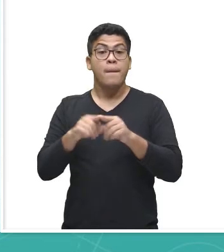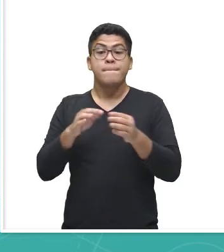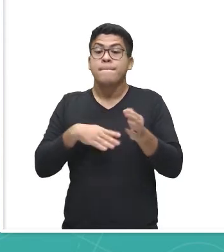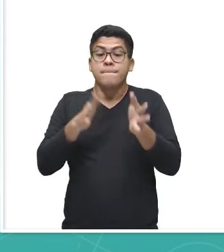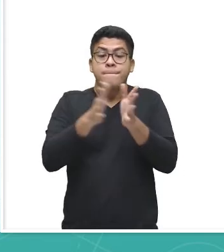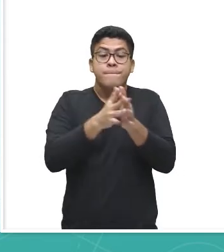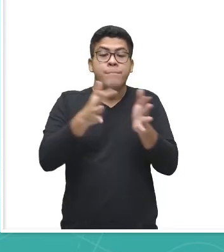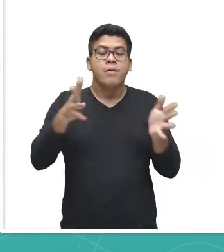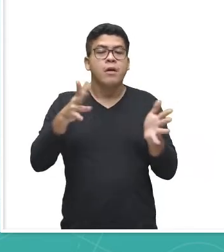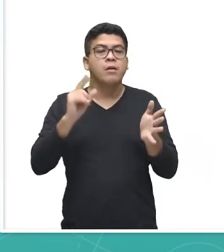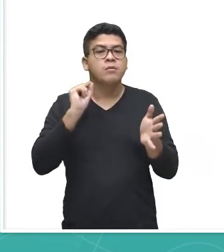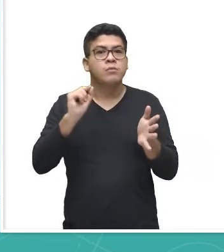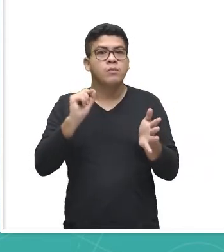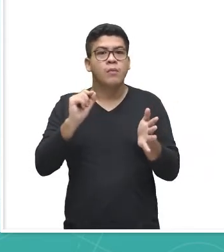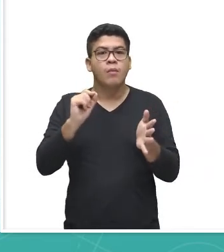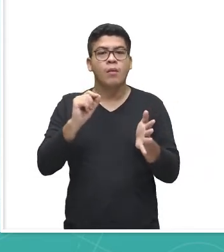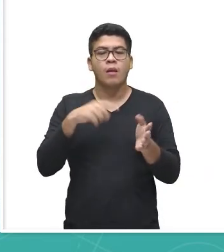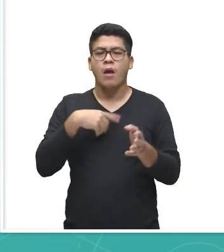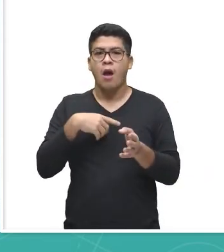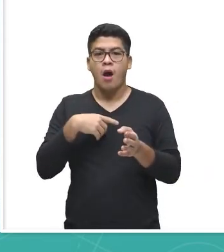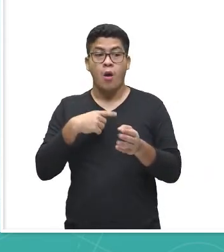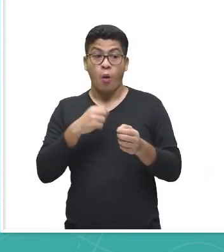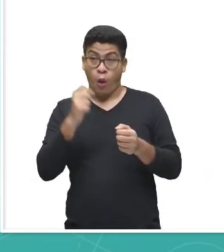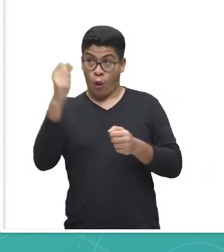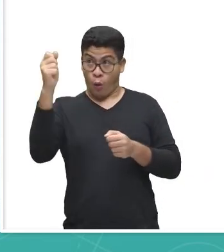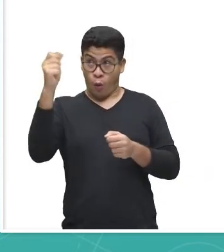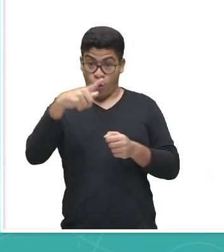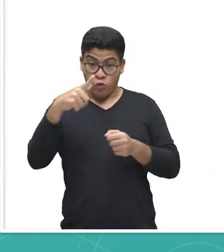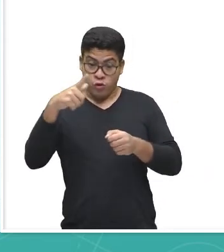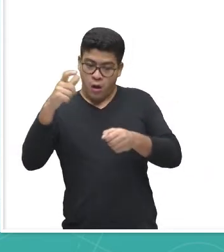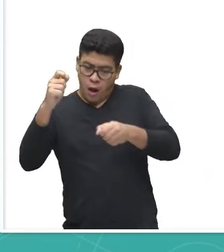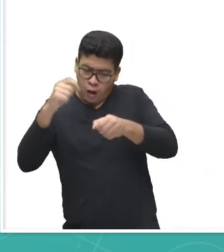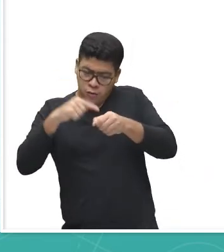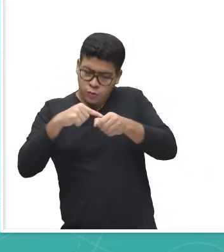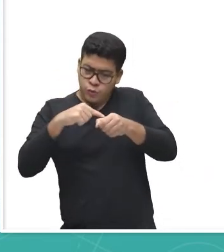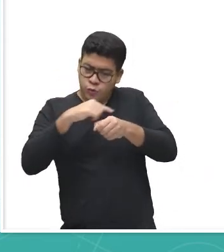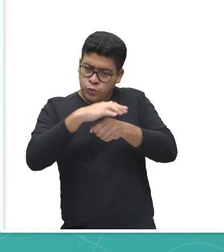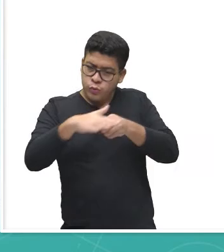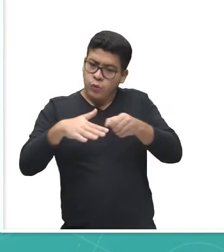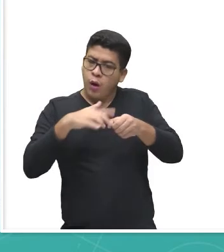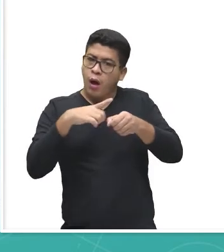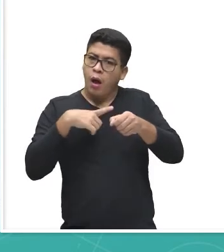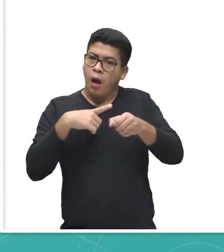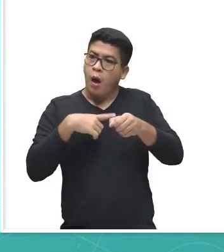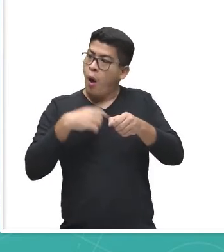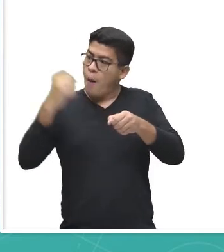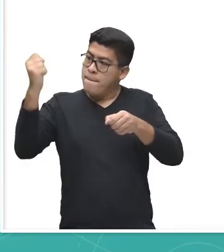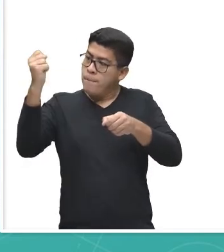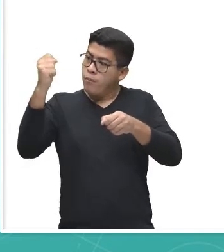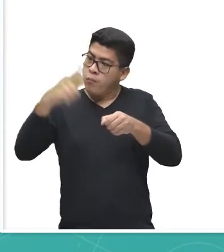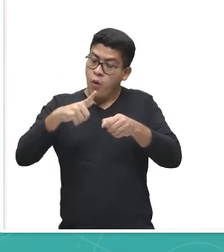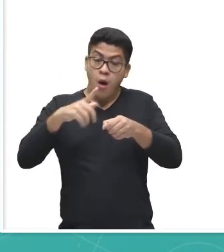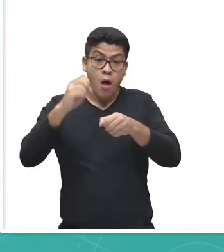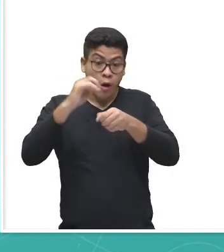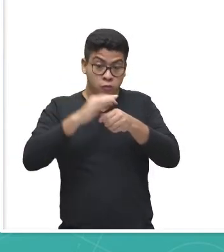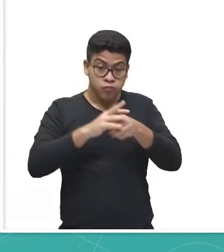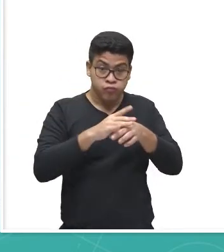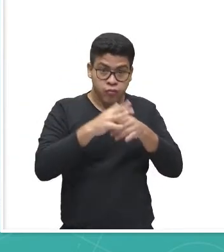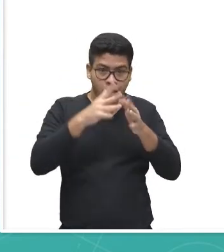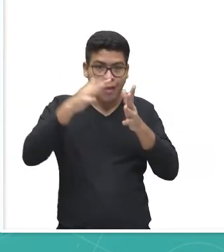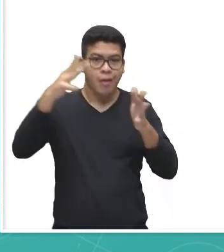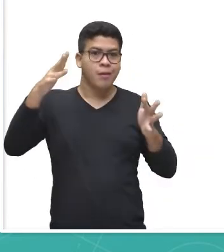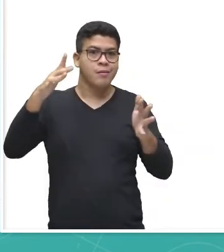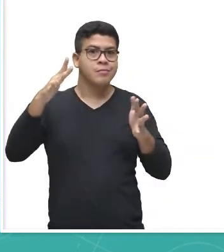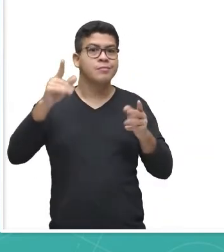substância é capaz de refletir a luz, diz-se que ela possui brilho. Essa propriedade organoléptica também é